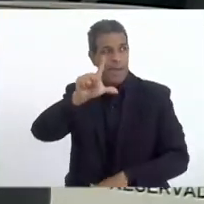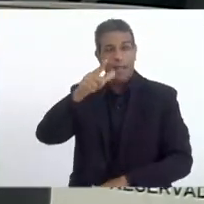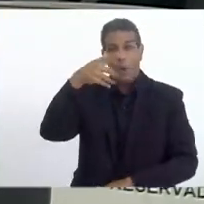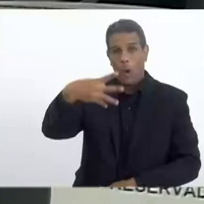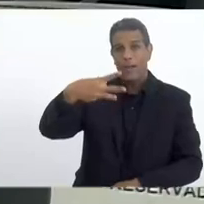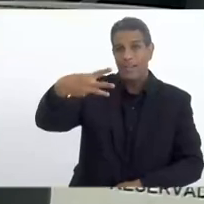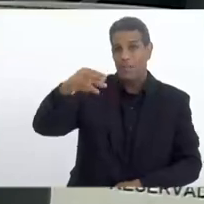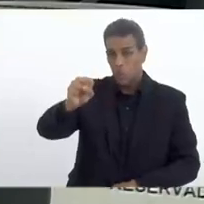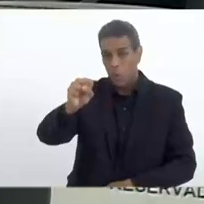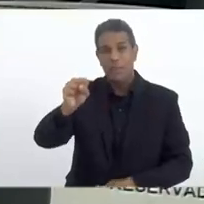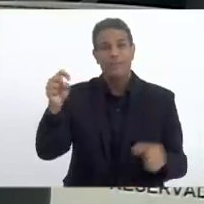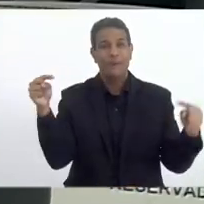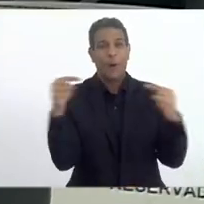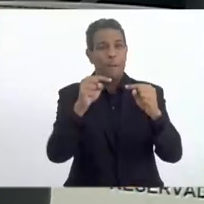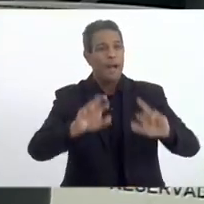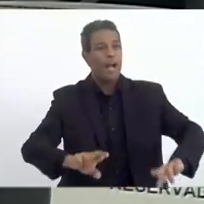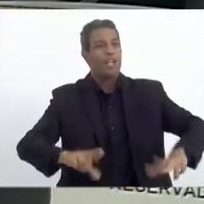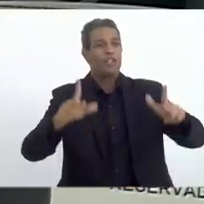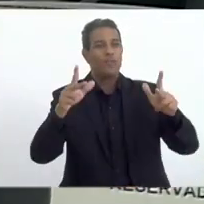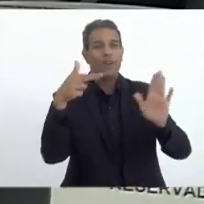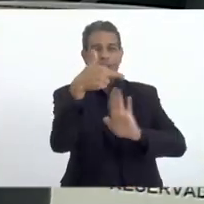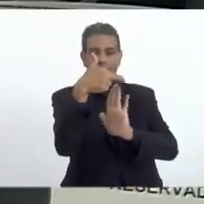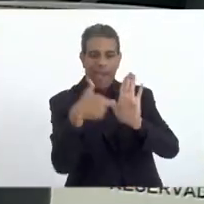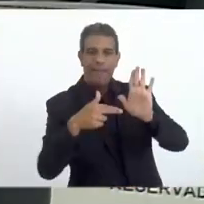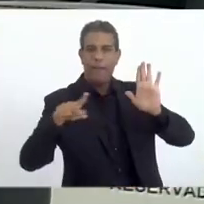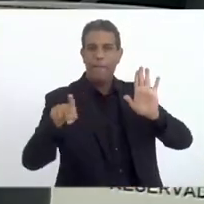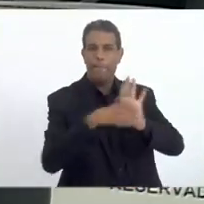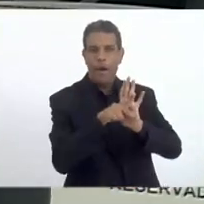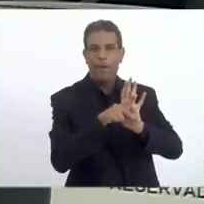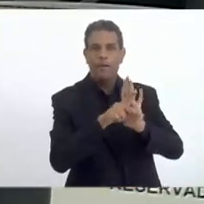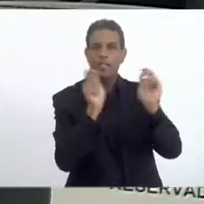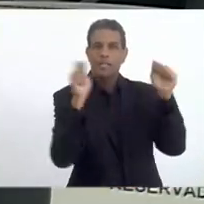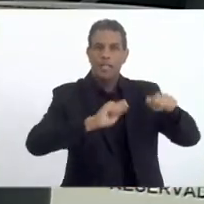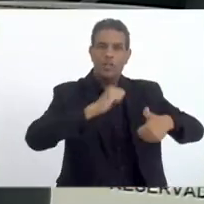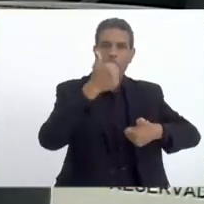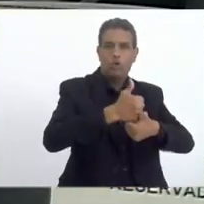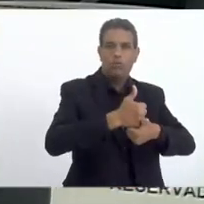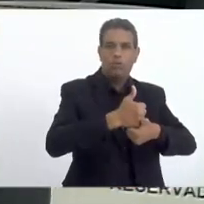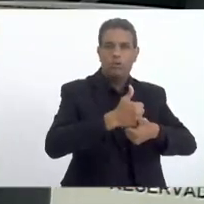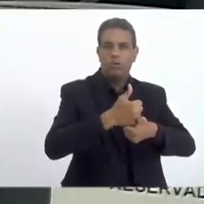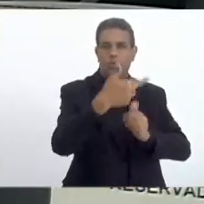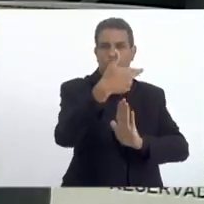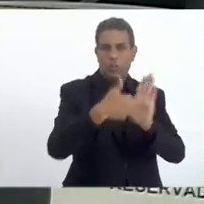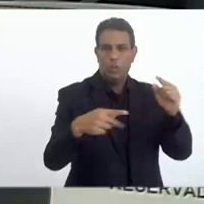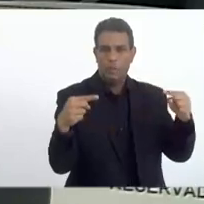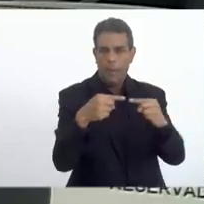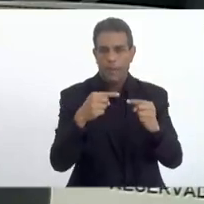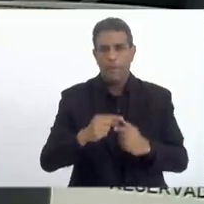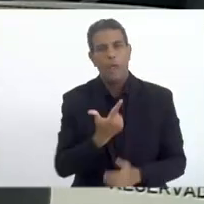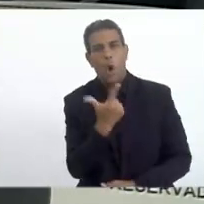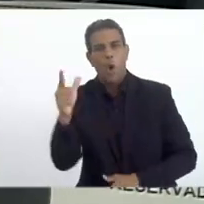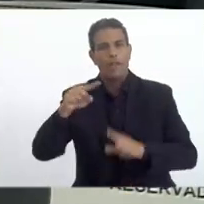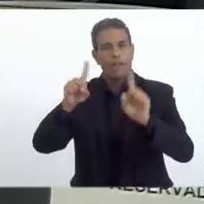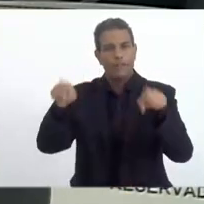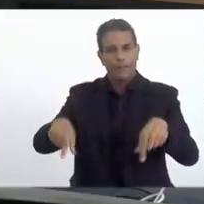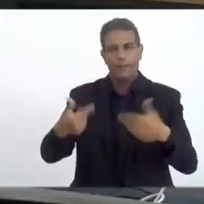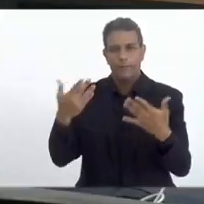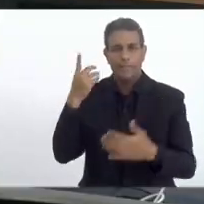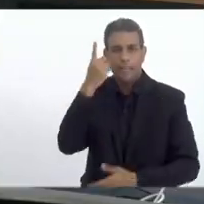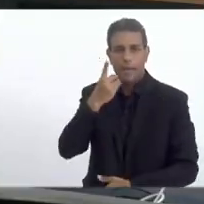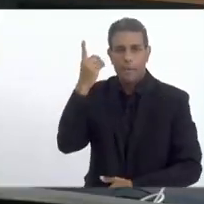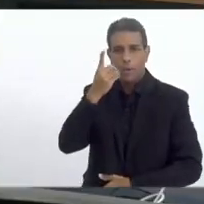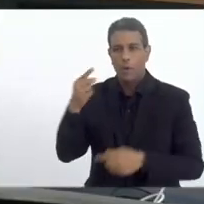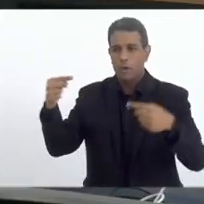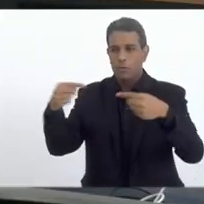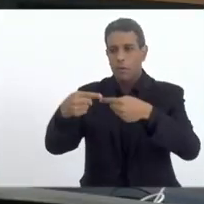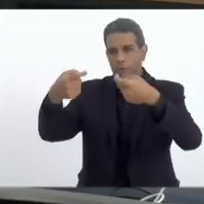4348, vai ter uma diferença de redação, Ana, que pode ser substantiva em relação aos especialistas. O que o deputado Rodrigo Amorim